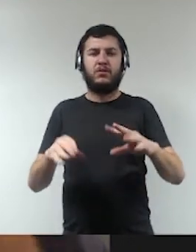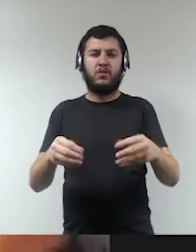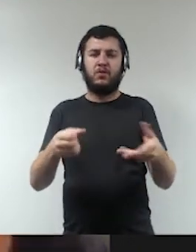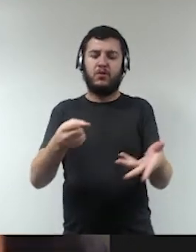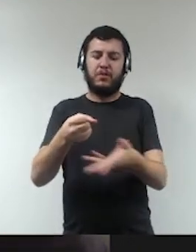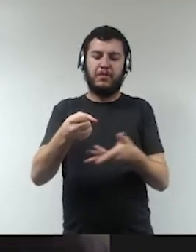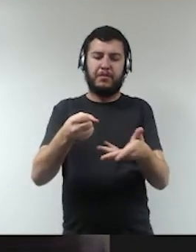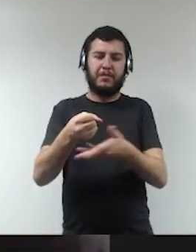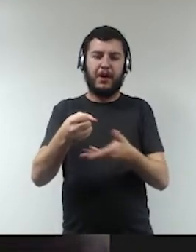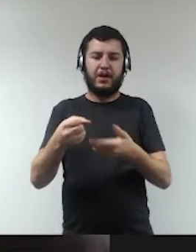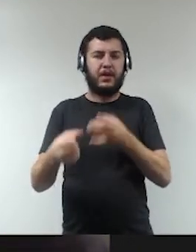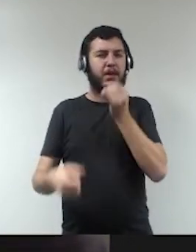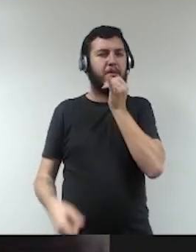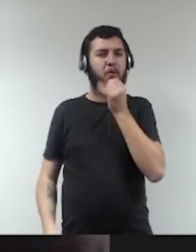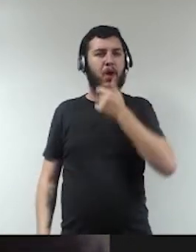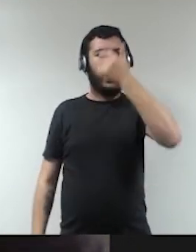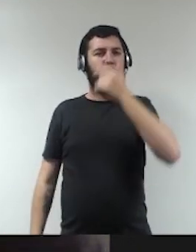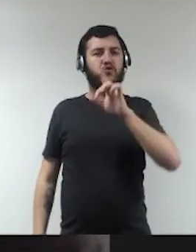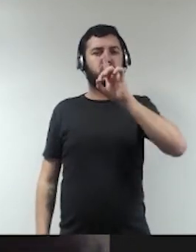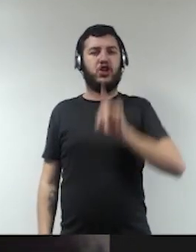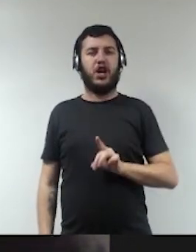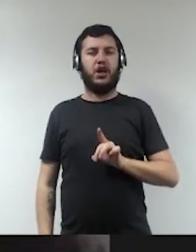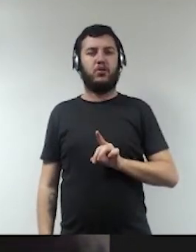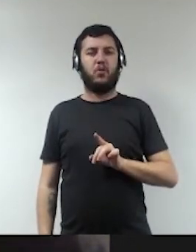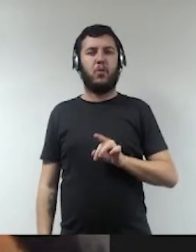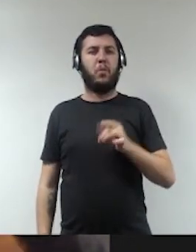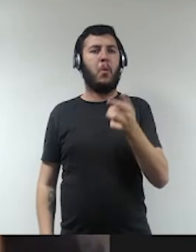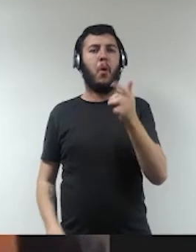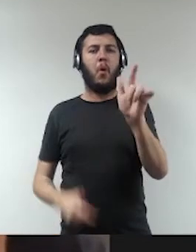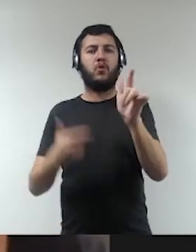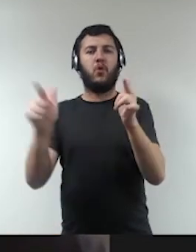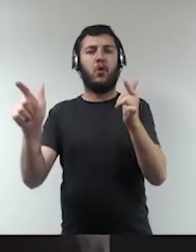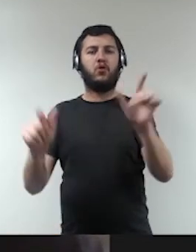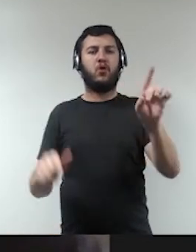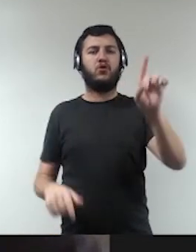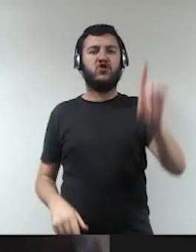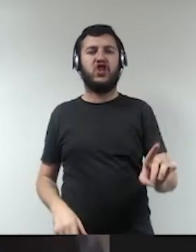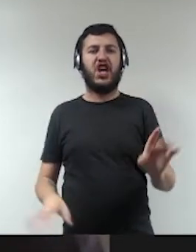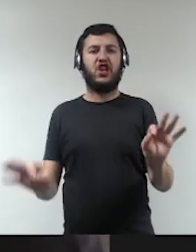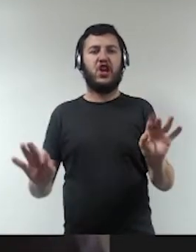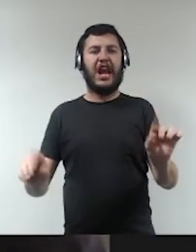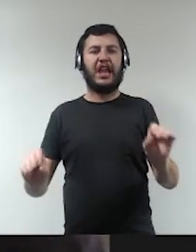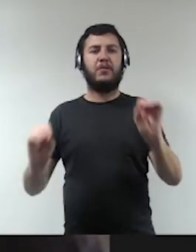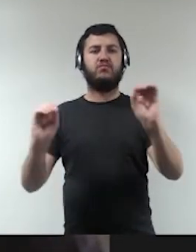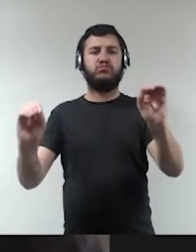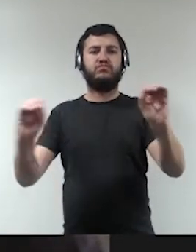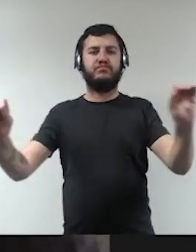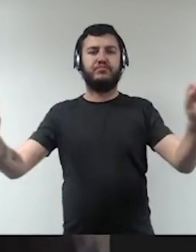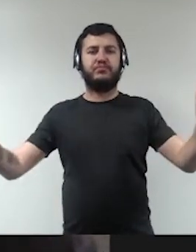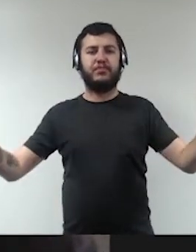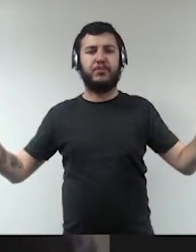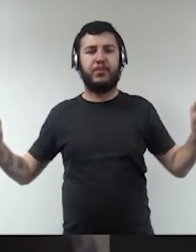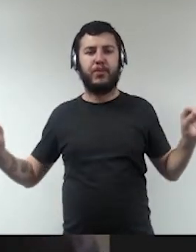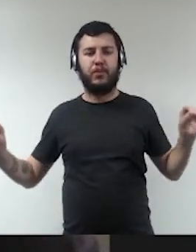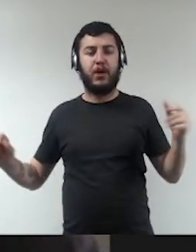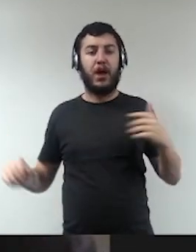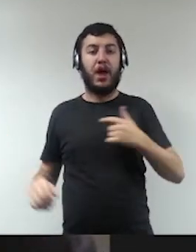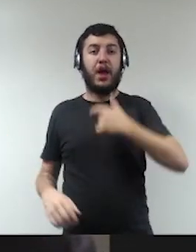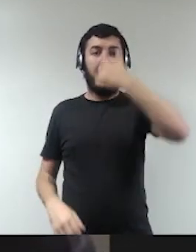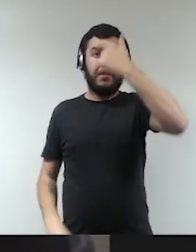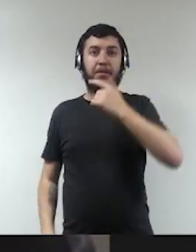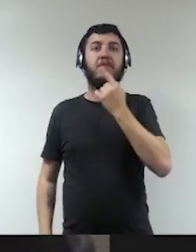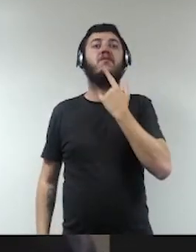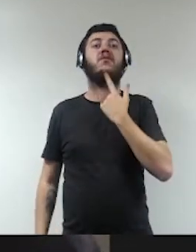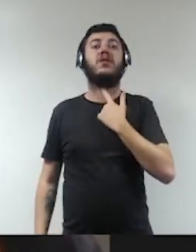eu ter direito e outro não, em que os meus anseios são mais urgentes do que o do próximo, e